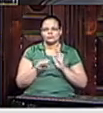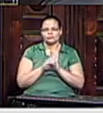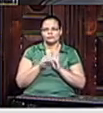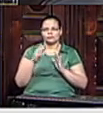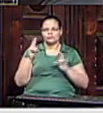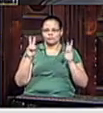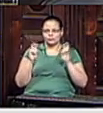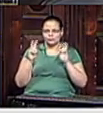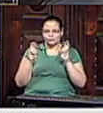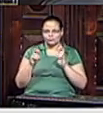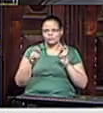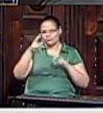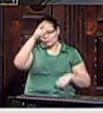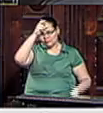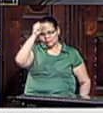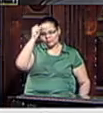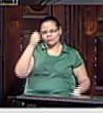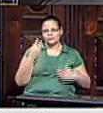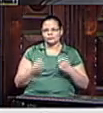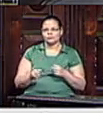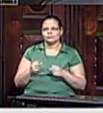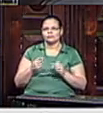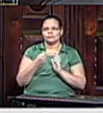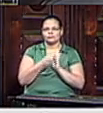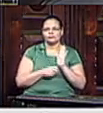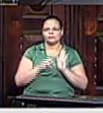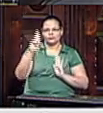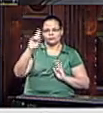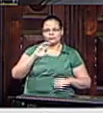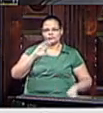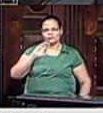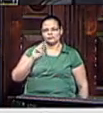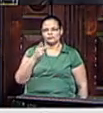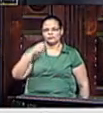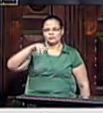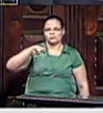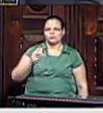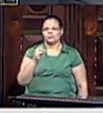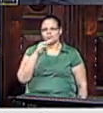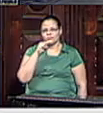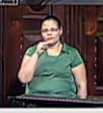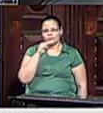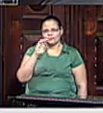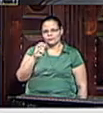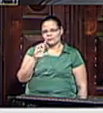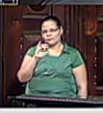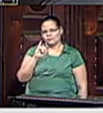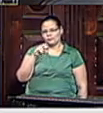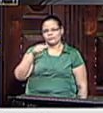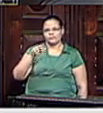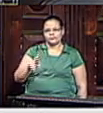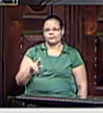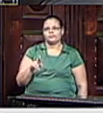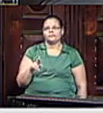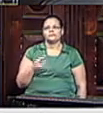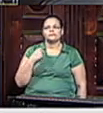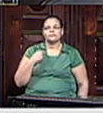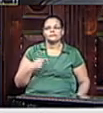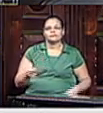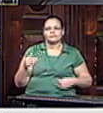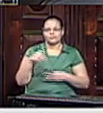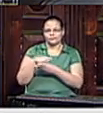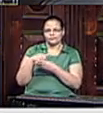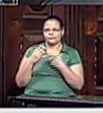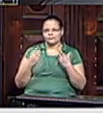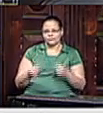e assuntos municipais e desenvolvimento regional favorável. Relatores, deputado Chiquinho da Mangueira e Eleomar Coelho. Em discussão, não havendo quem queira discutir, encerra a discussão. Em